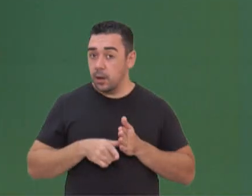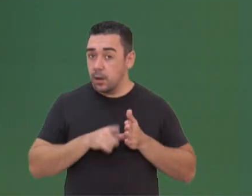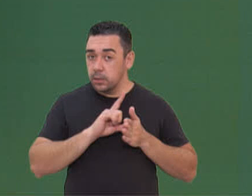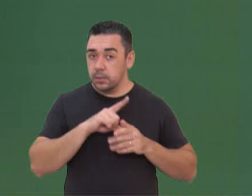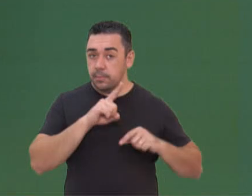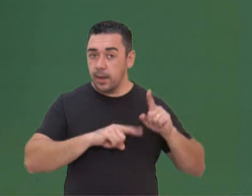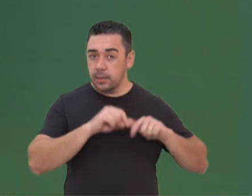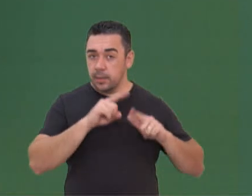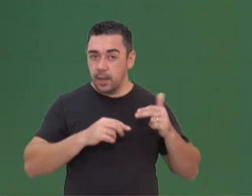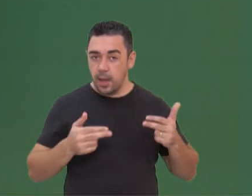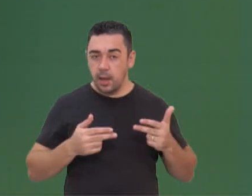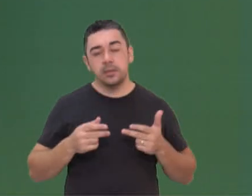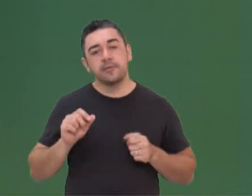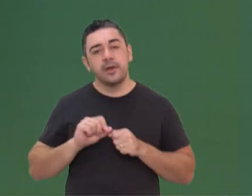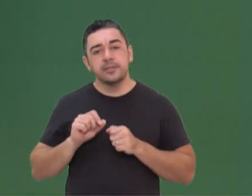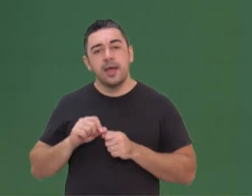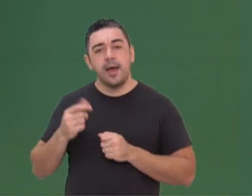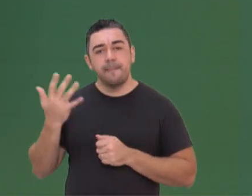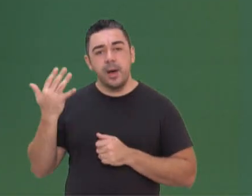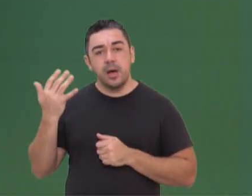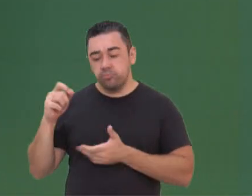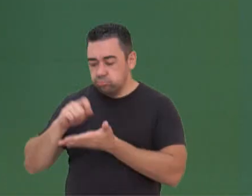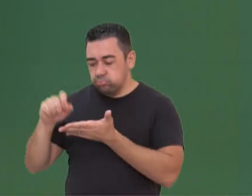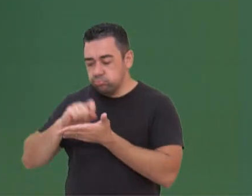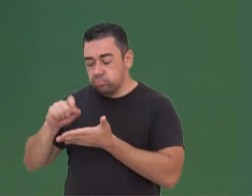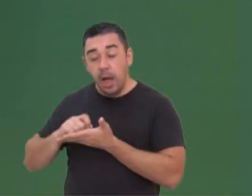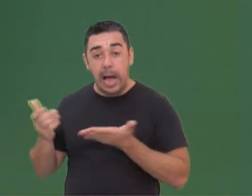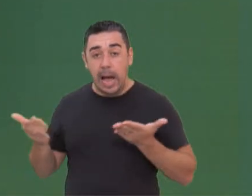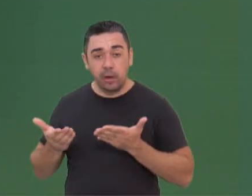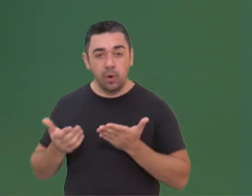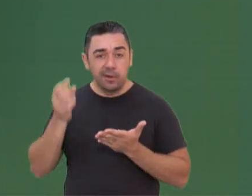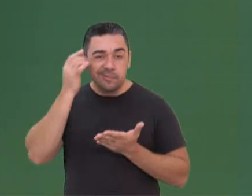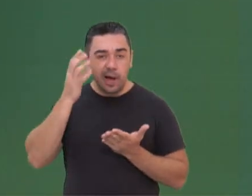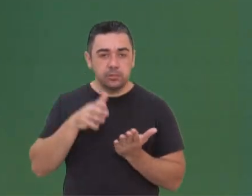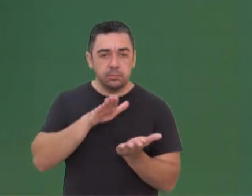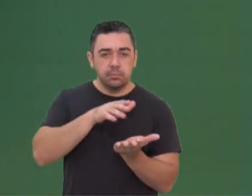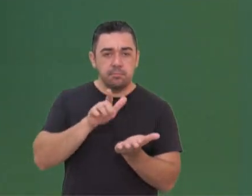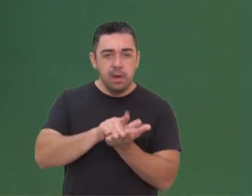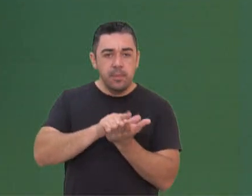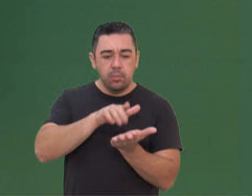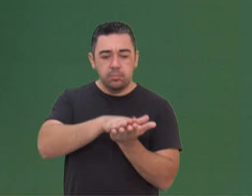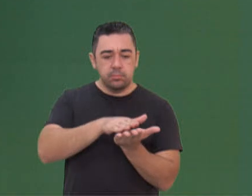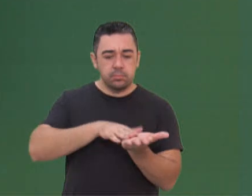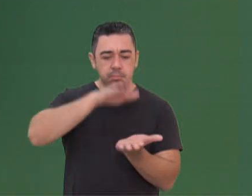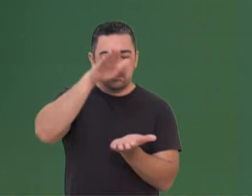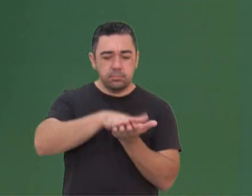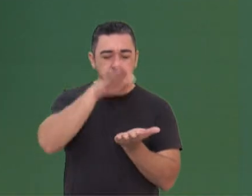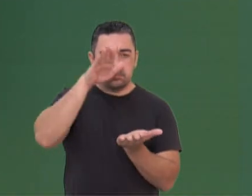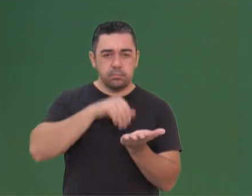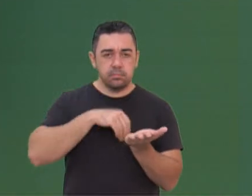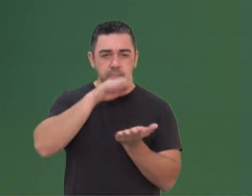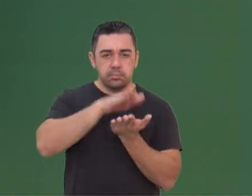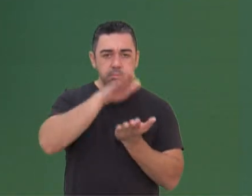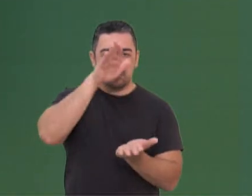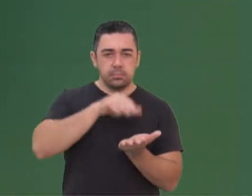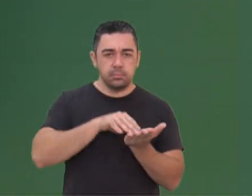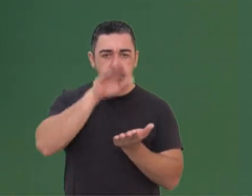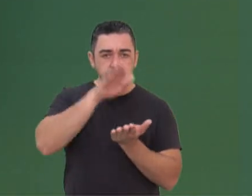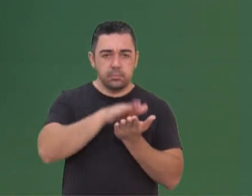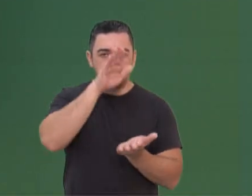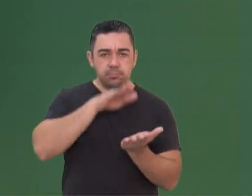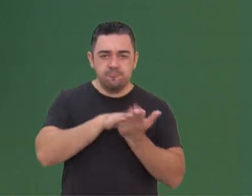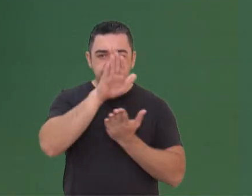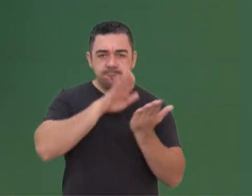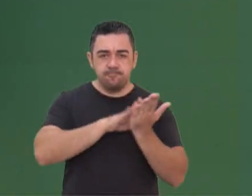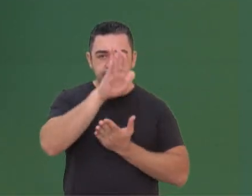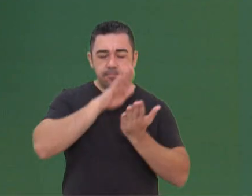materiais eram copiados à mão e agora você tinha a prensa móvel para facilitar esse trabalho. Séculos depois, no início do século